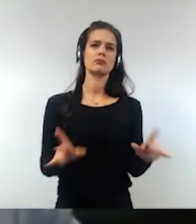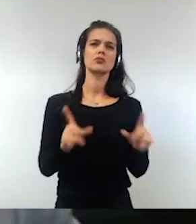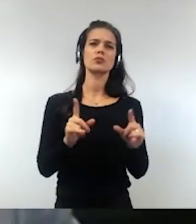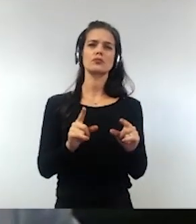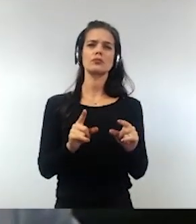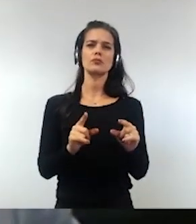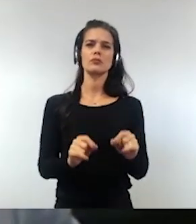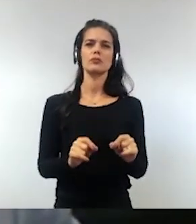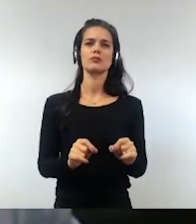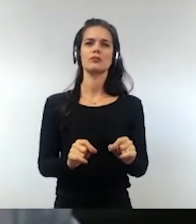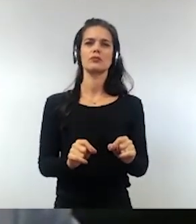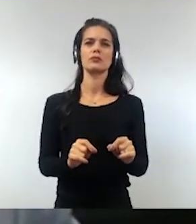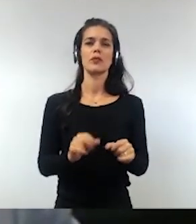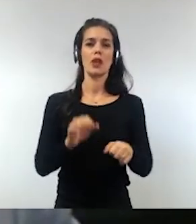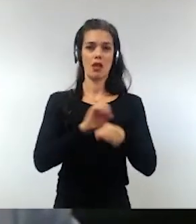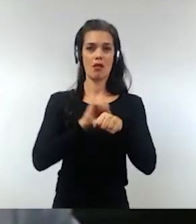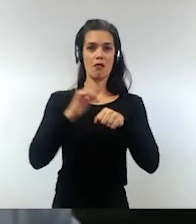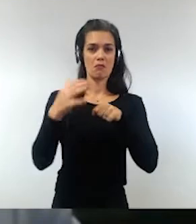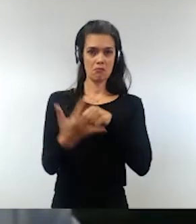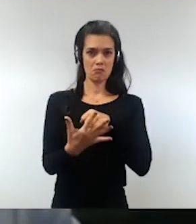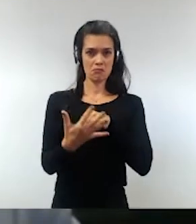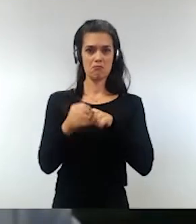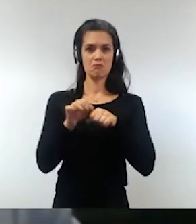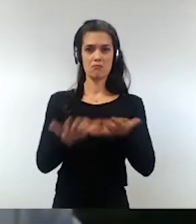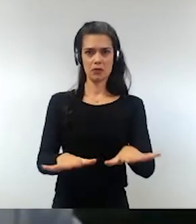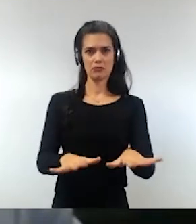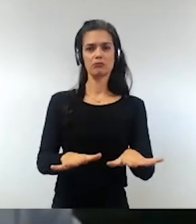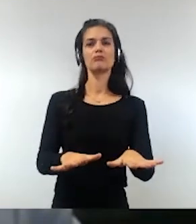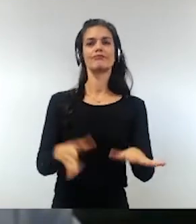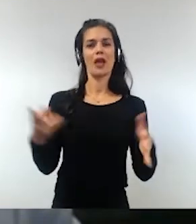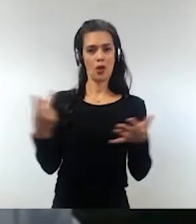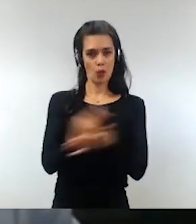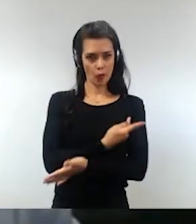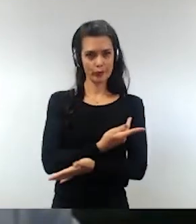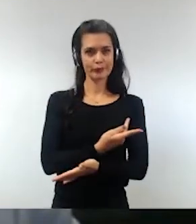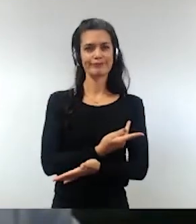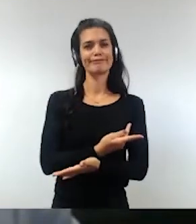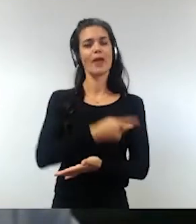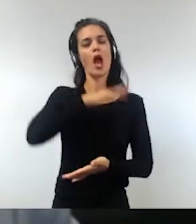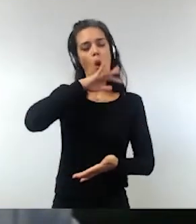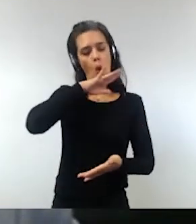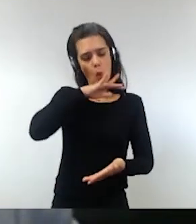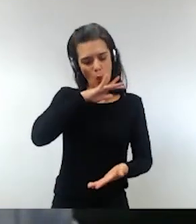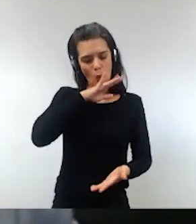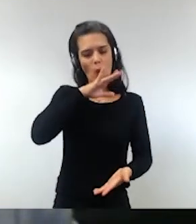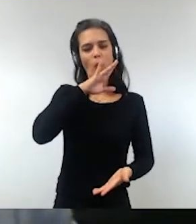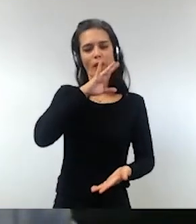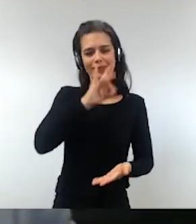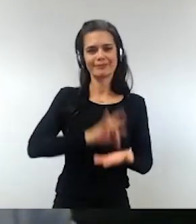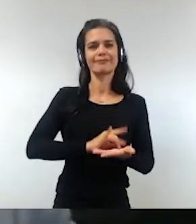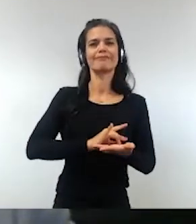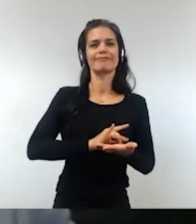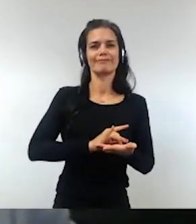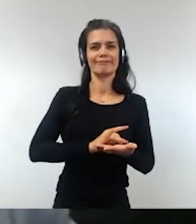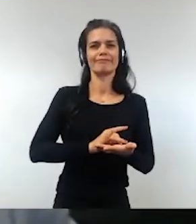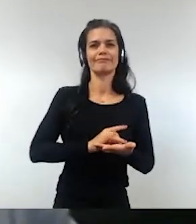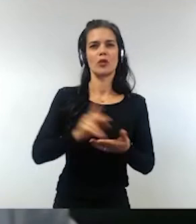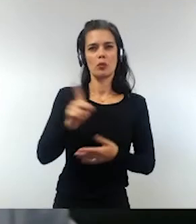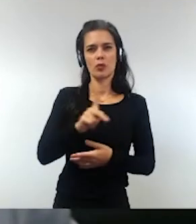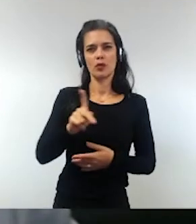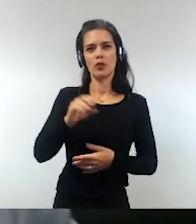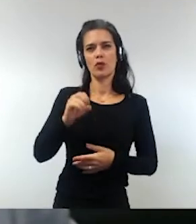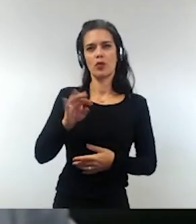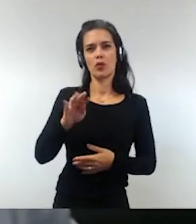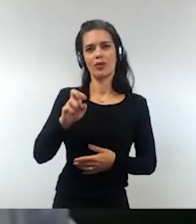que a pandemia veio, é uma coisa terrível, né? Como destaquei, o meu professor Otávio